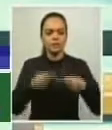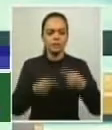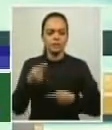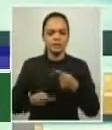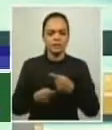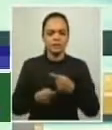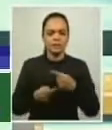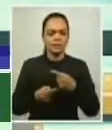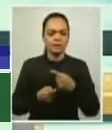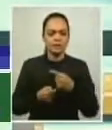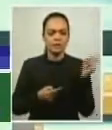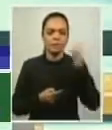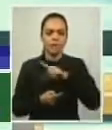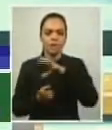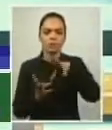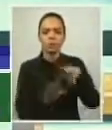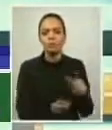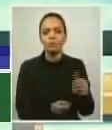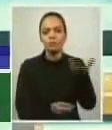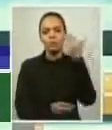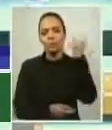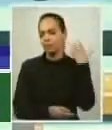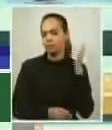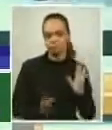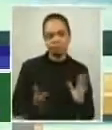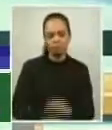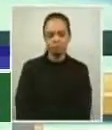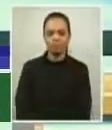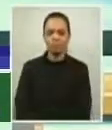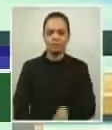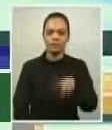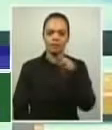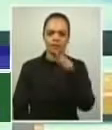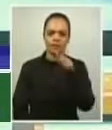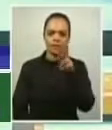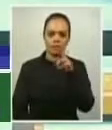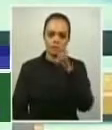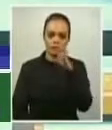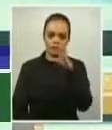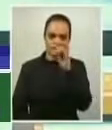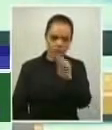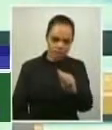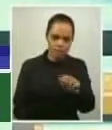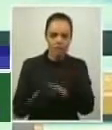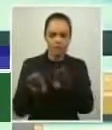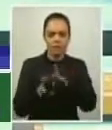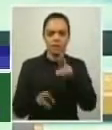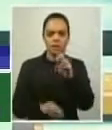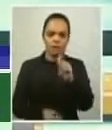vem do mundo da antiguidade clássica Grécia e Roma e